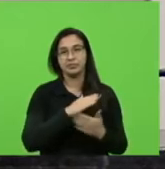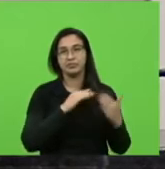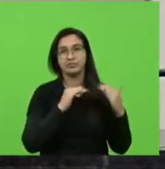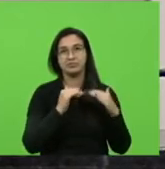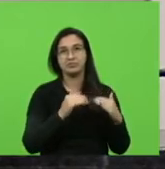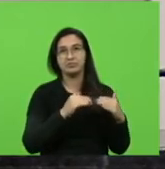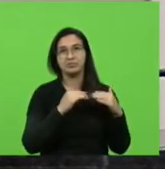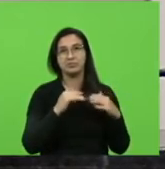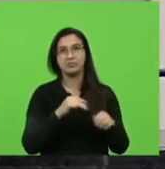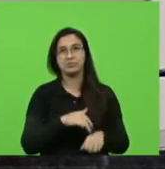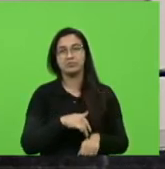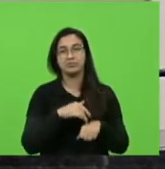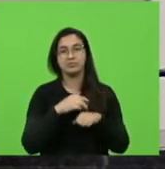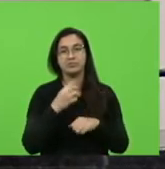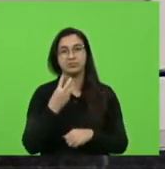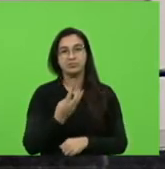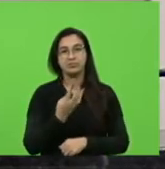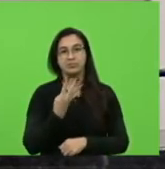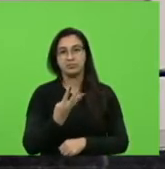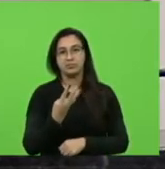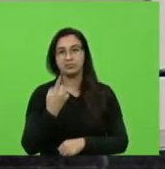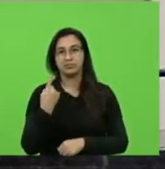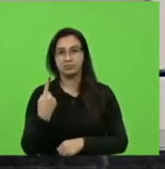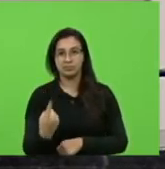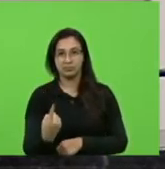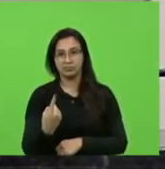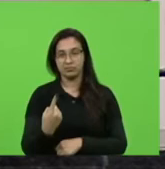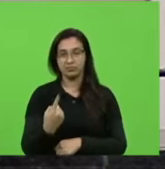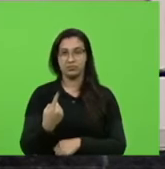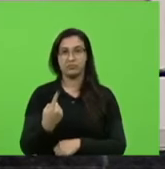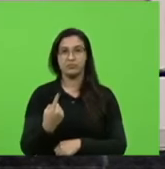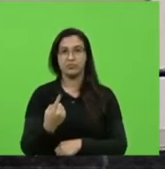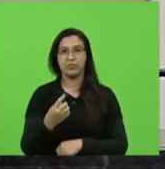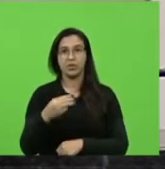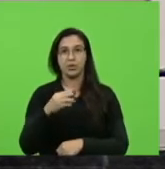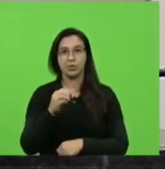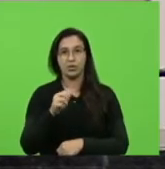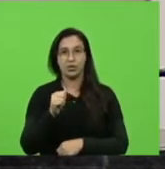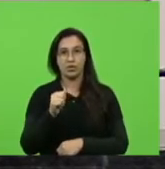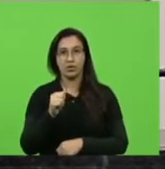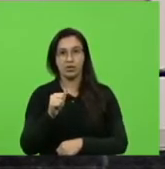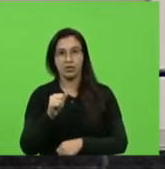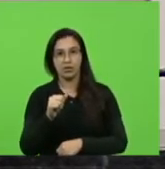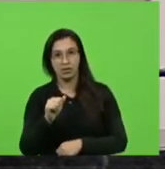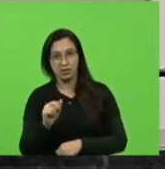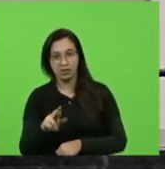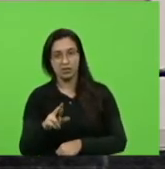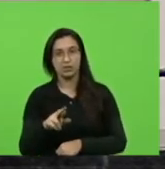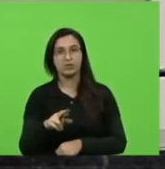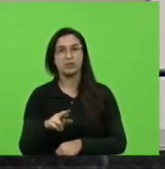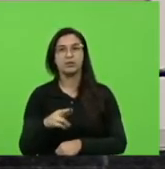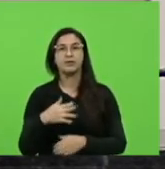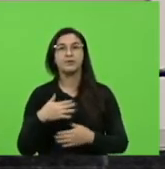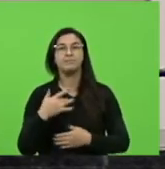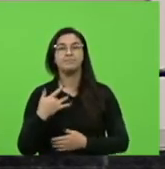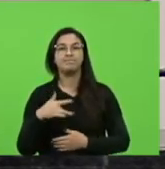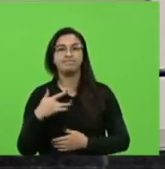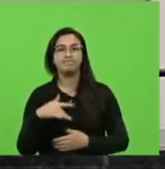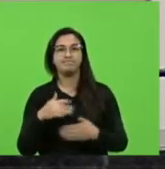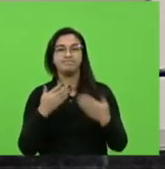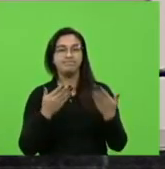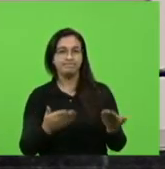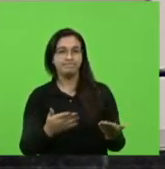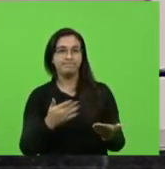por unanimidade. Moção 341, autor deputado Moacir Sopelsa, manifestando aos familiares do senhor Alfredo Felipe da Luz Sobrinho pesar pelo